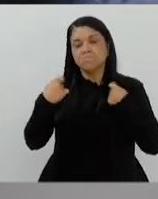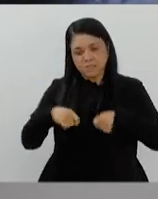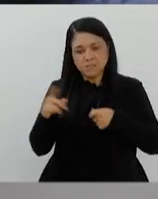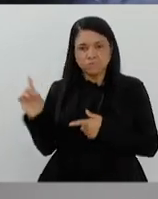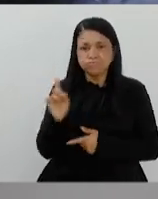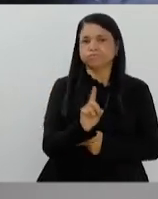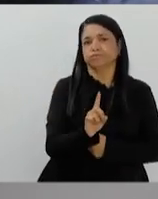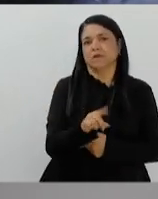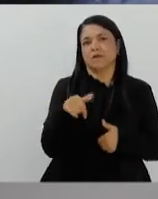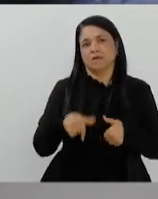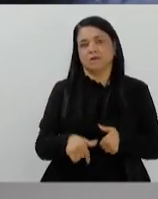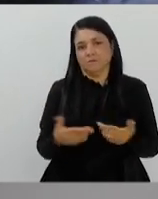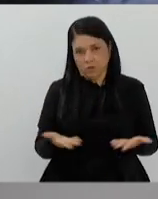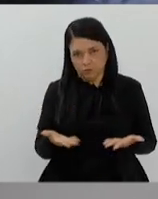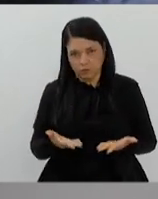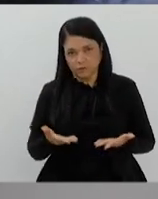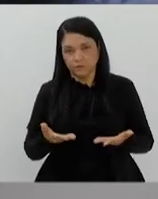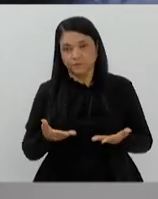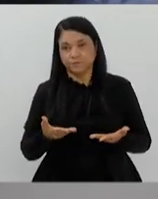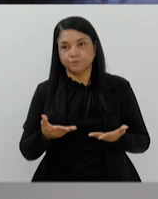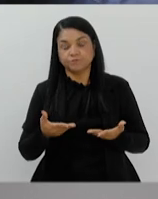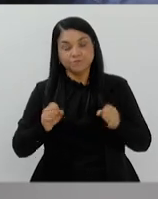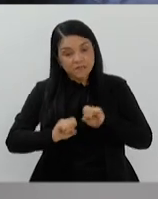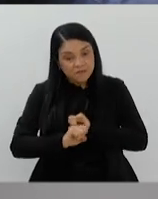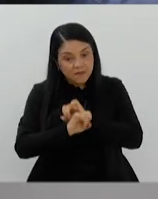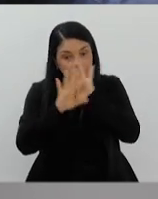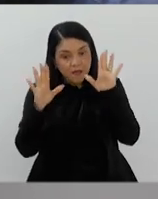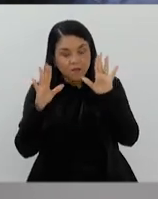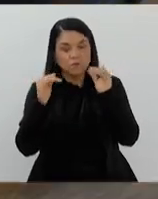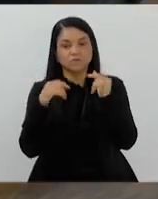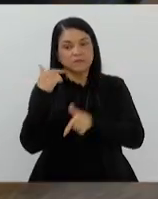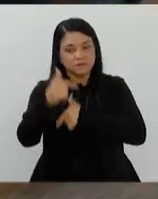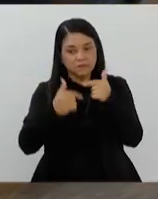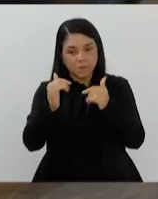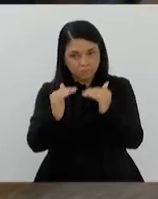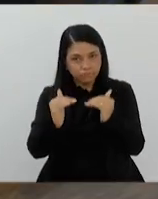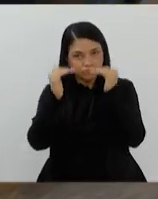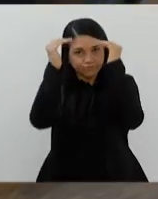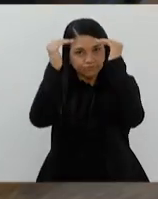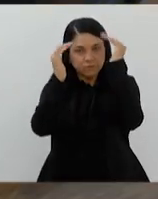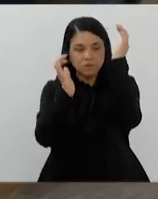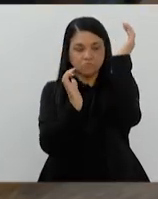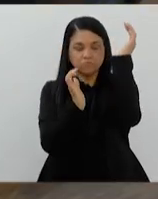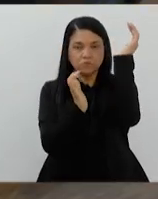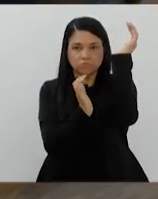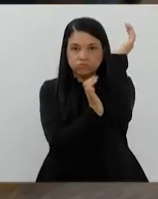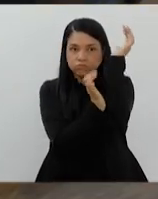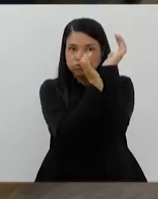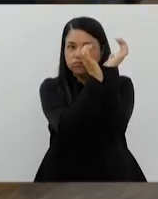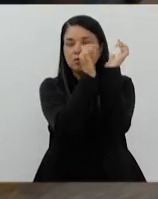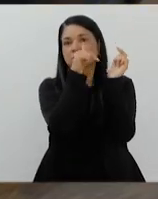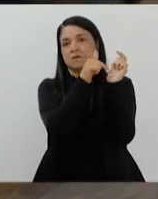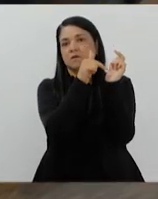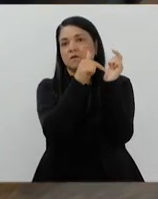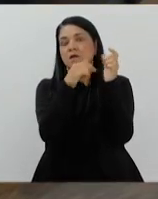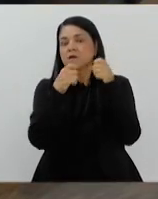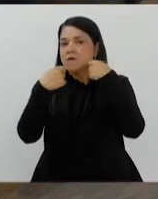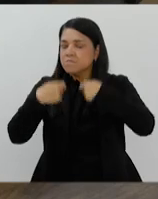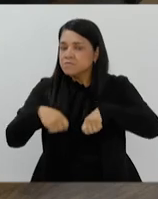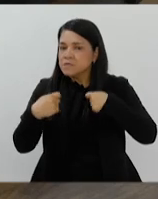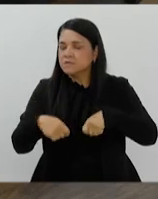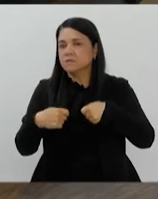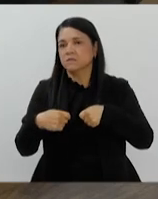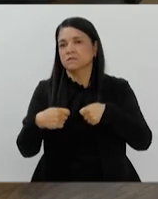ex E aí a gente tem que ser muito claro quando você trabalha numa autarquia você é servidor Em algum momento o Bel falou isso de maneira clara também